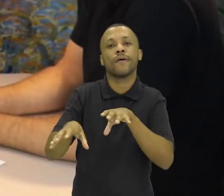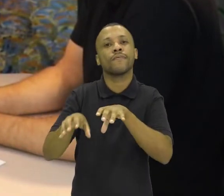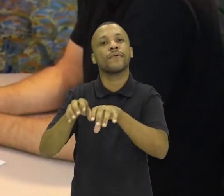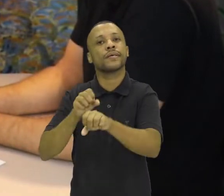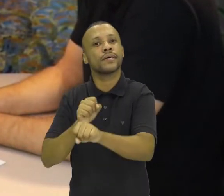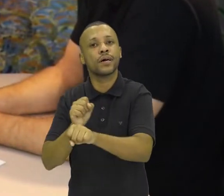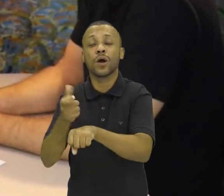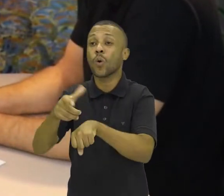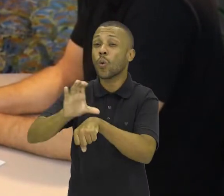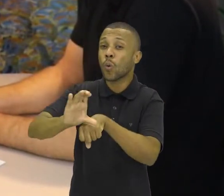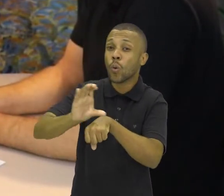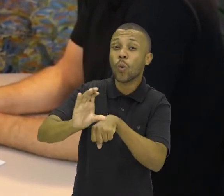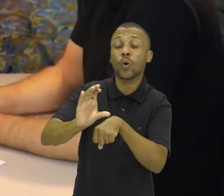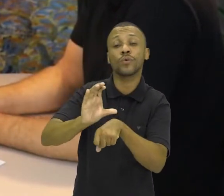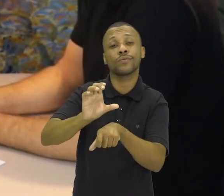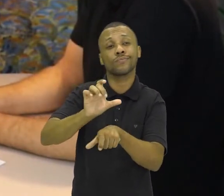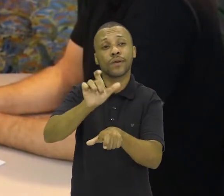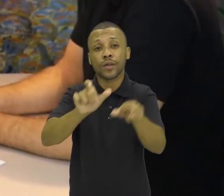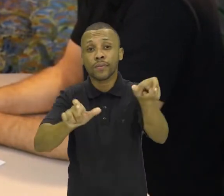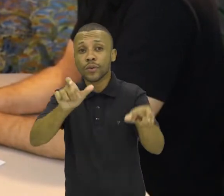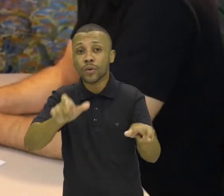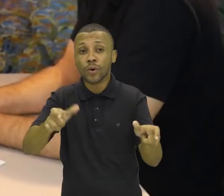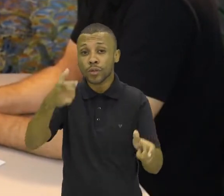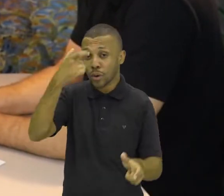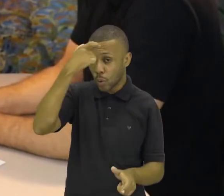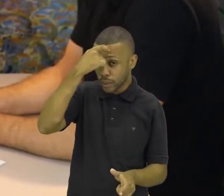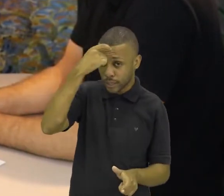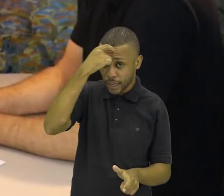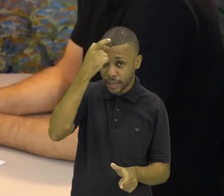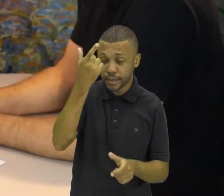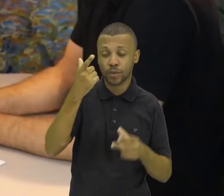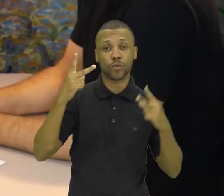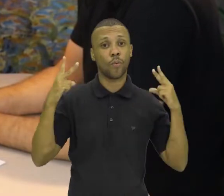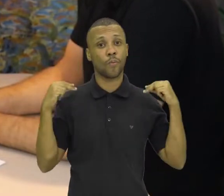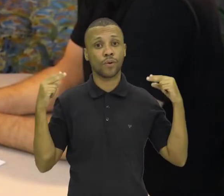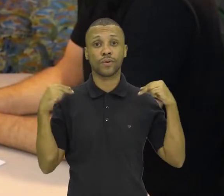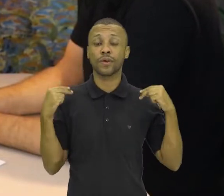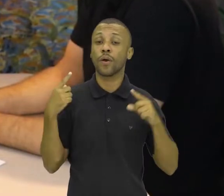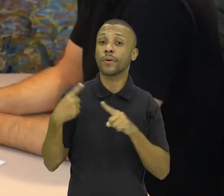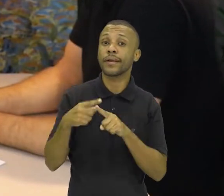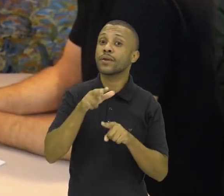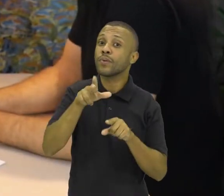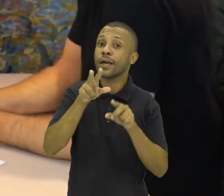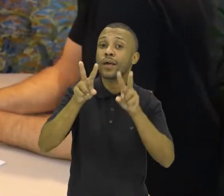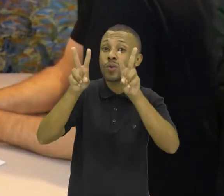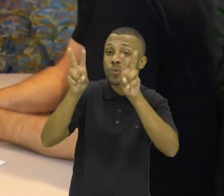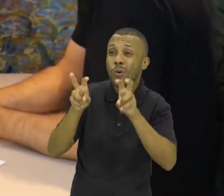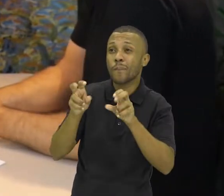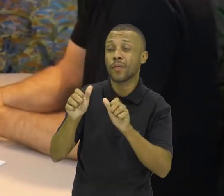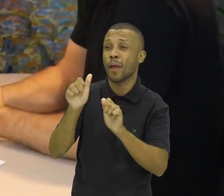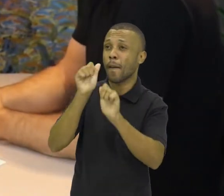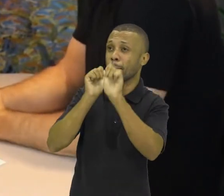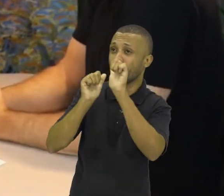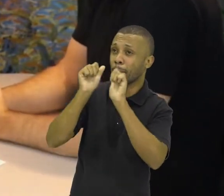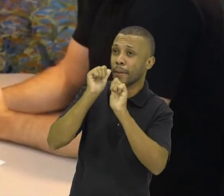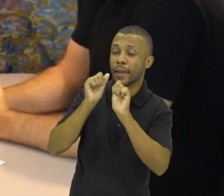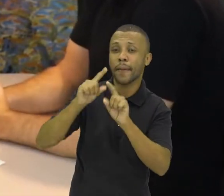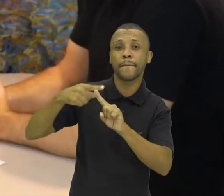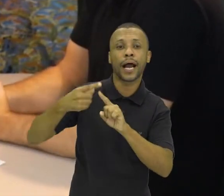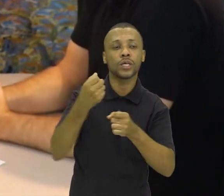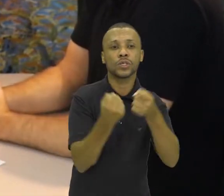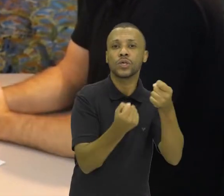respeito a essa questão do trânsito, que não se resume só à questão de beber e dirigir. Porque no